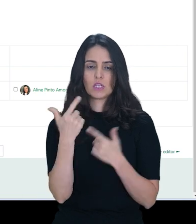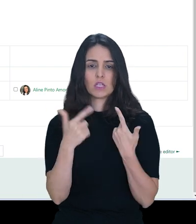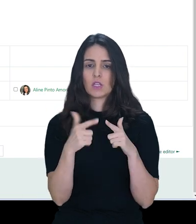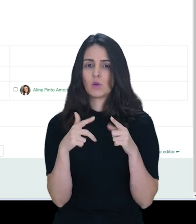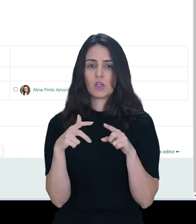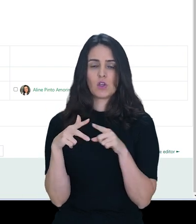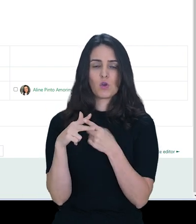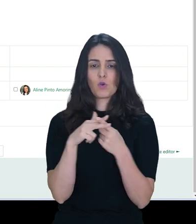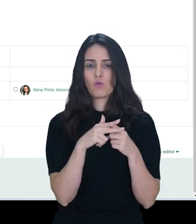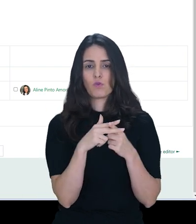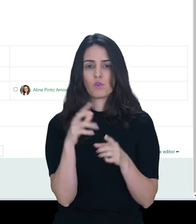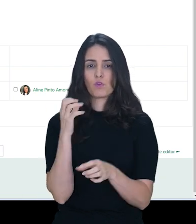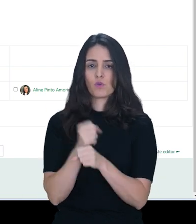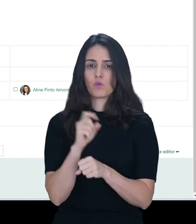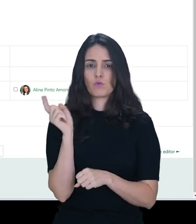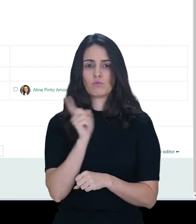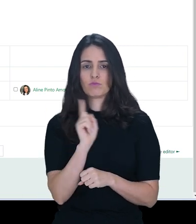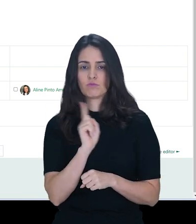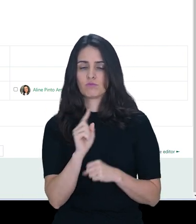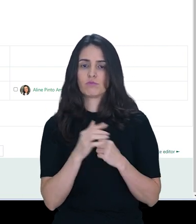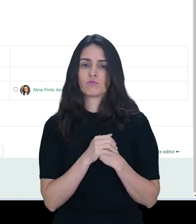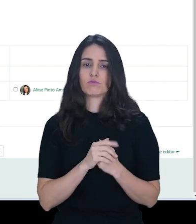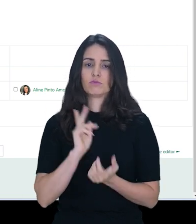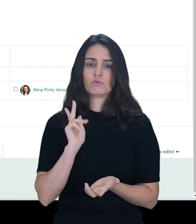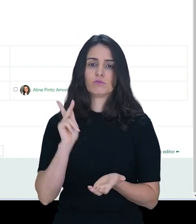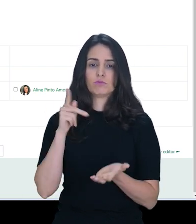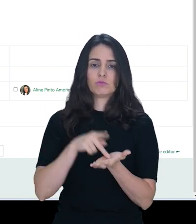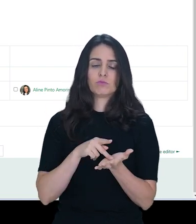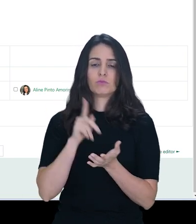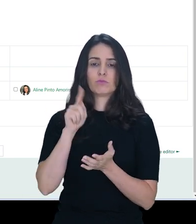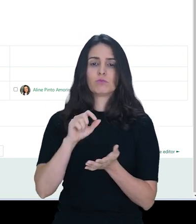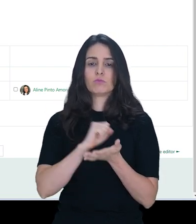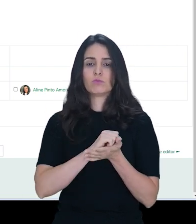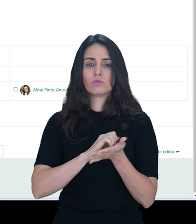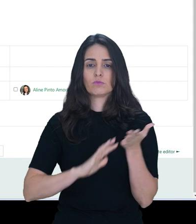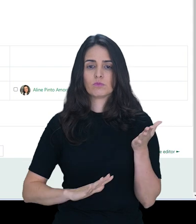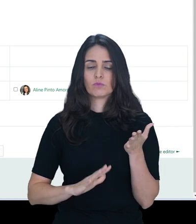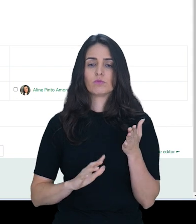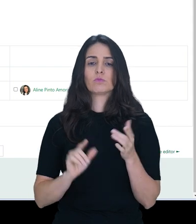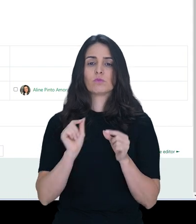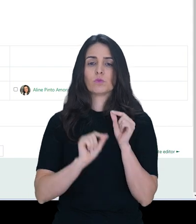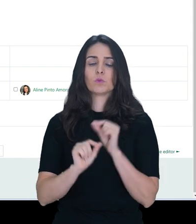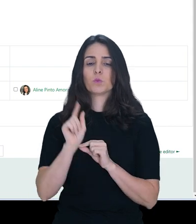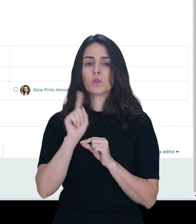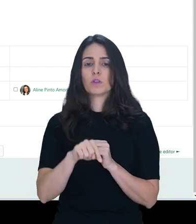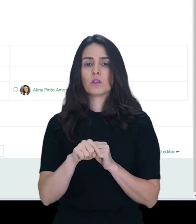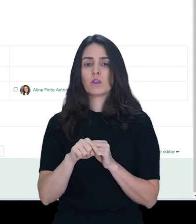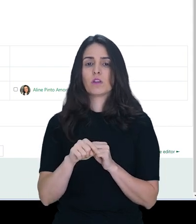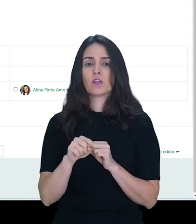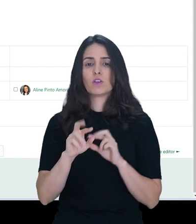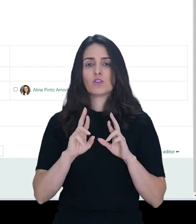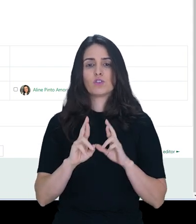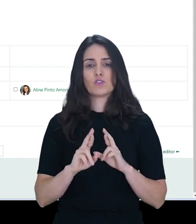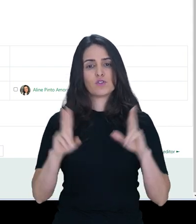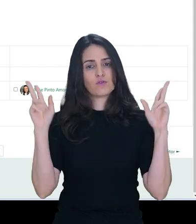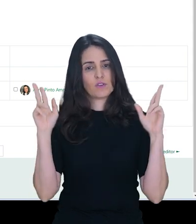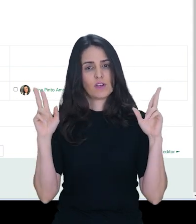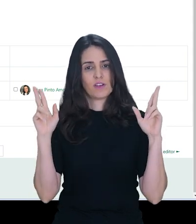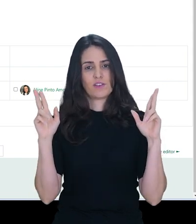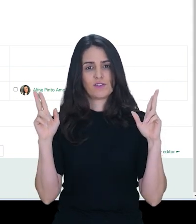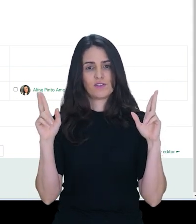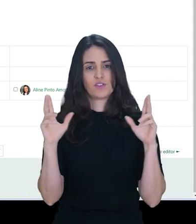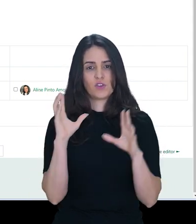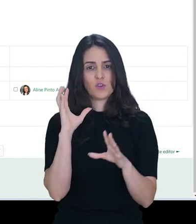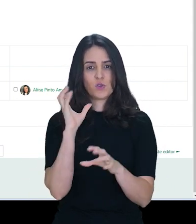possibilita a configuração de nota. Então, ela realmente é uma atividade porém sem comunicação